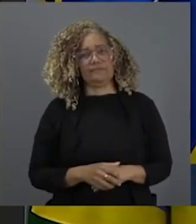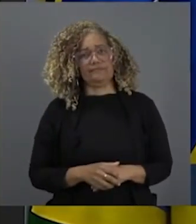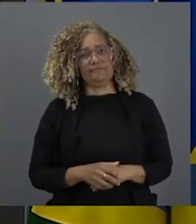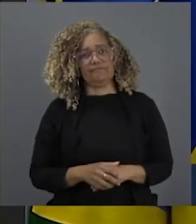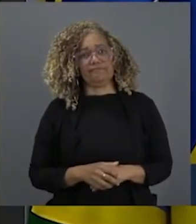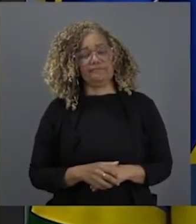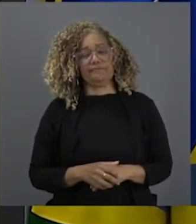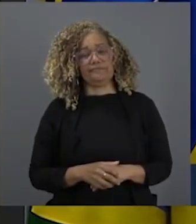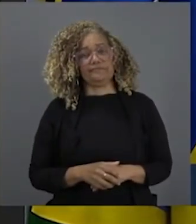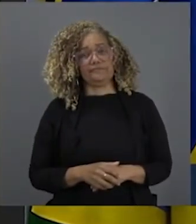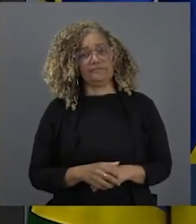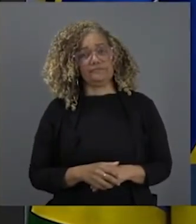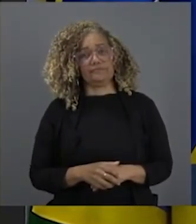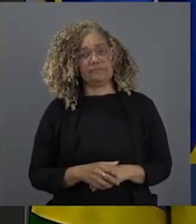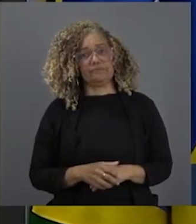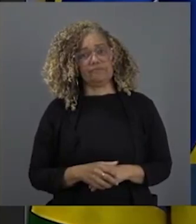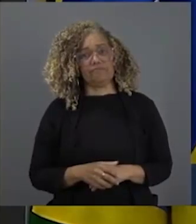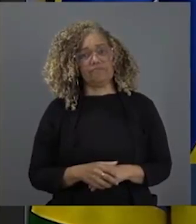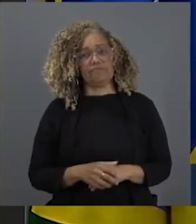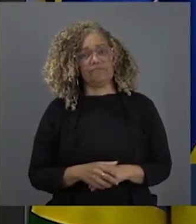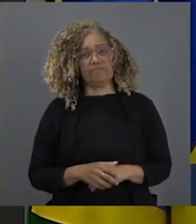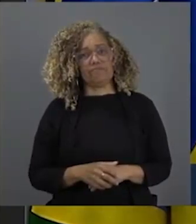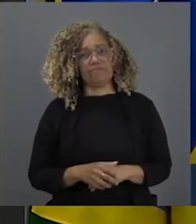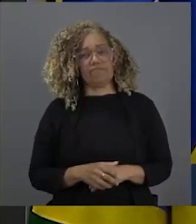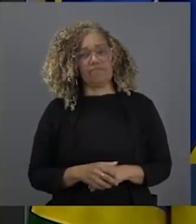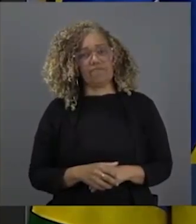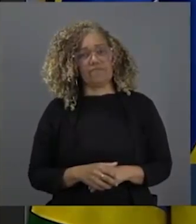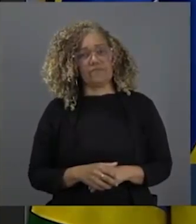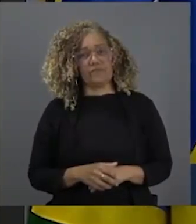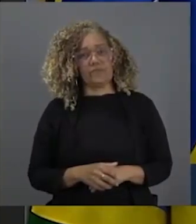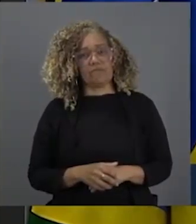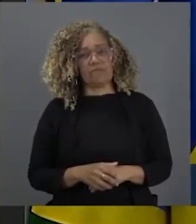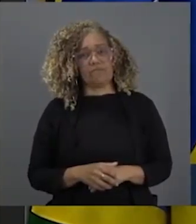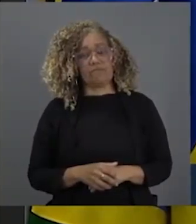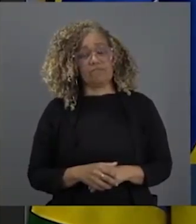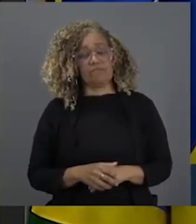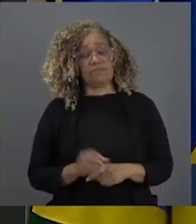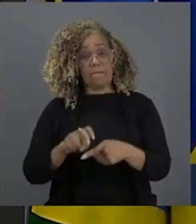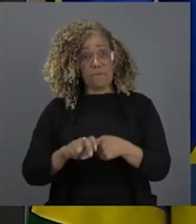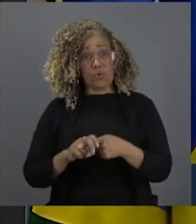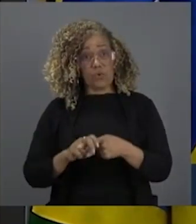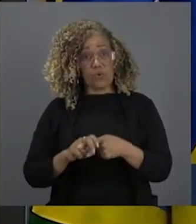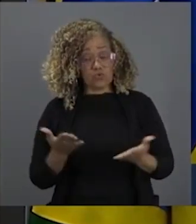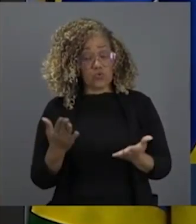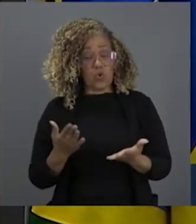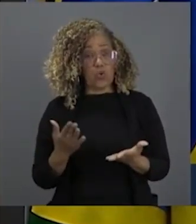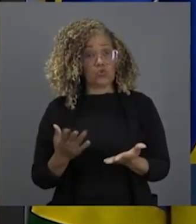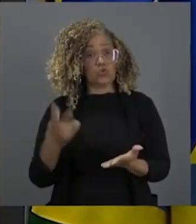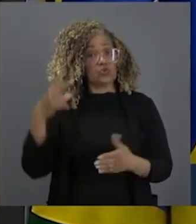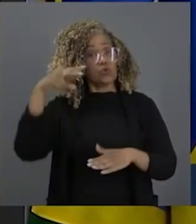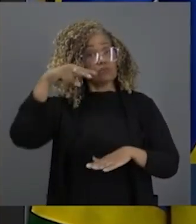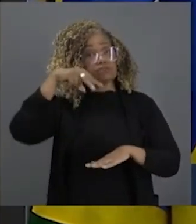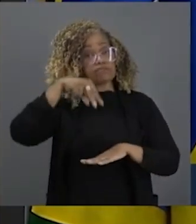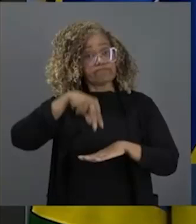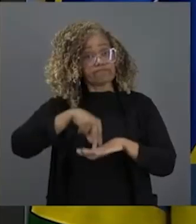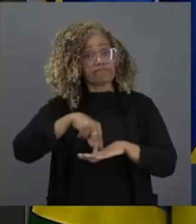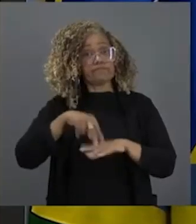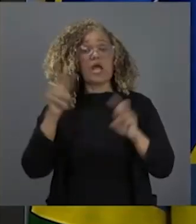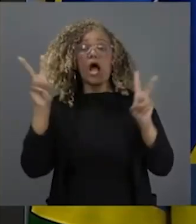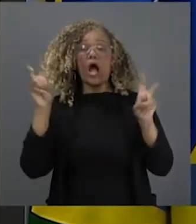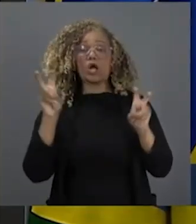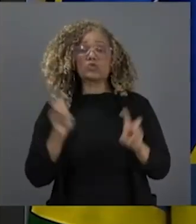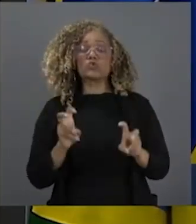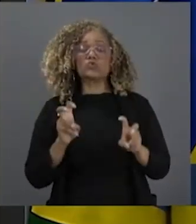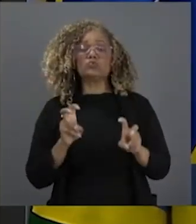é é algo surreal que eu vou dizer aqui e é por isso que eu subo essa Tribuna senhor presidente é com esse assunto aqui que me